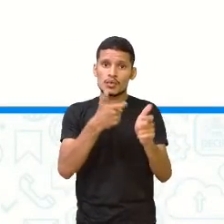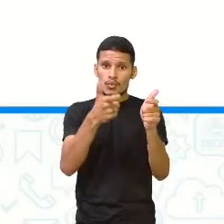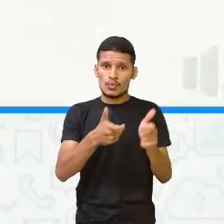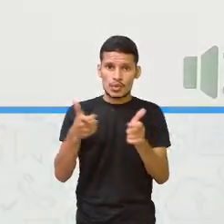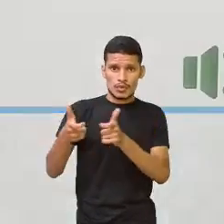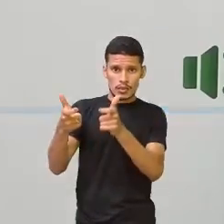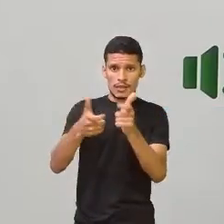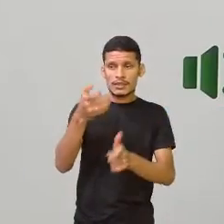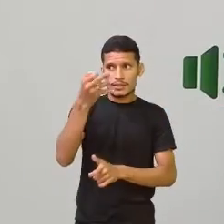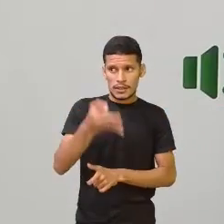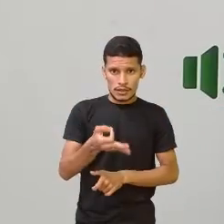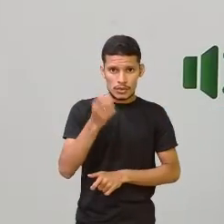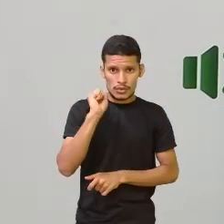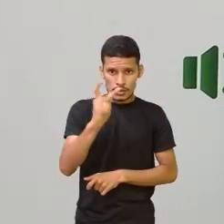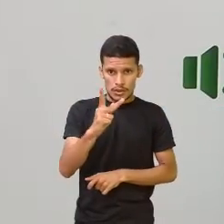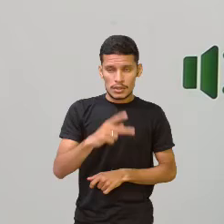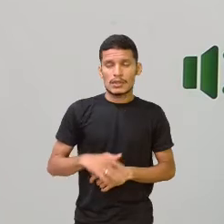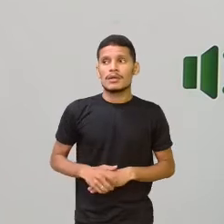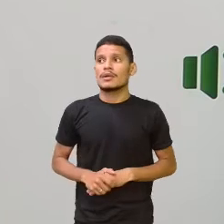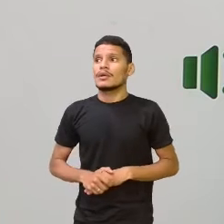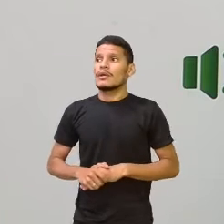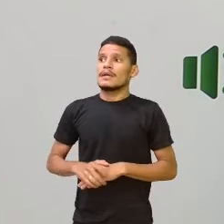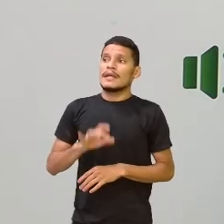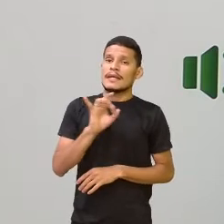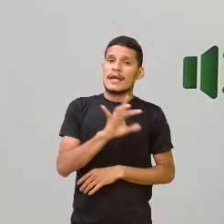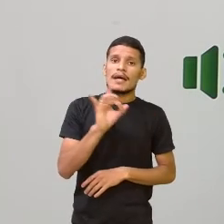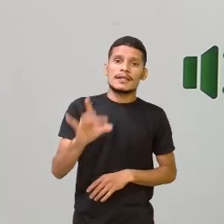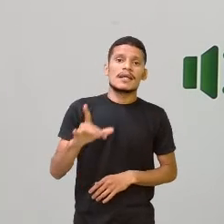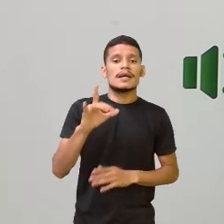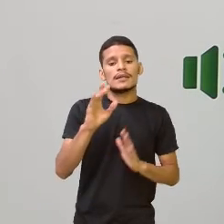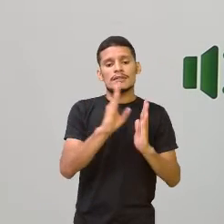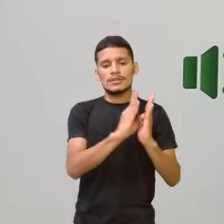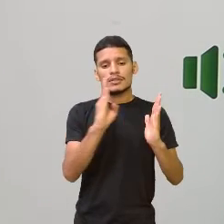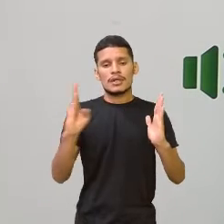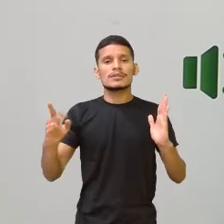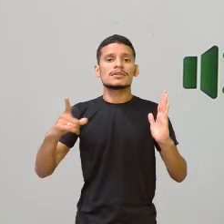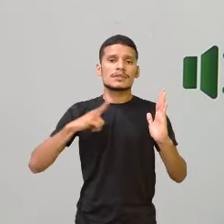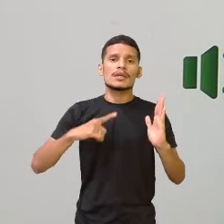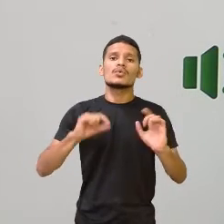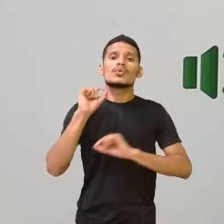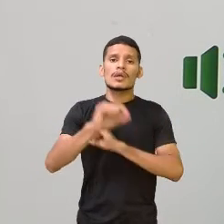devidos lugares. Beleza? Cada estante ficará com